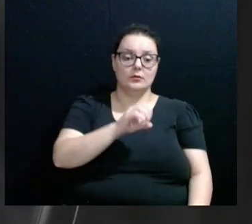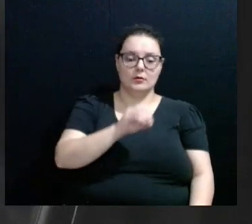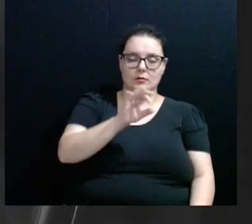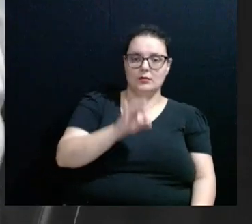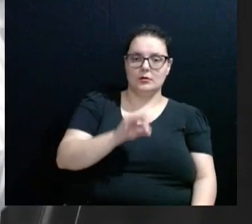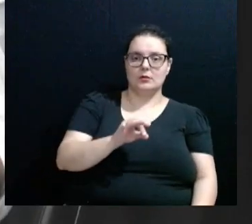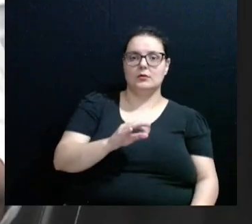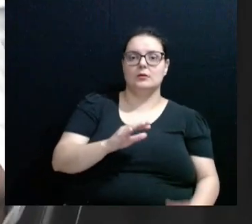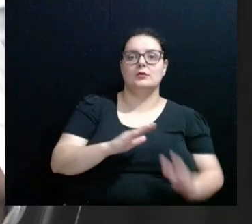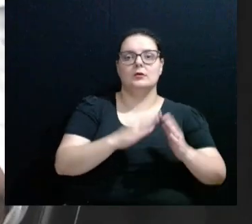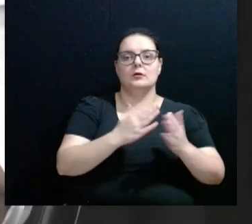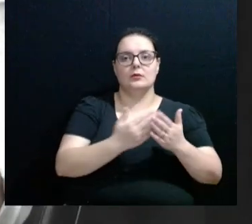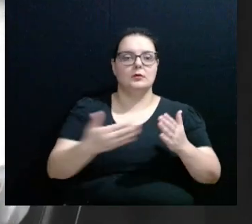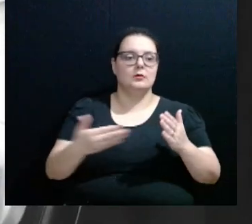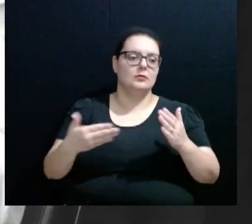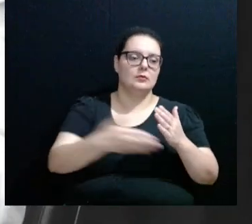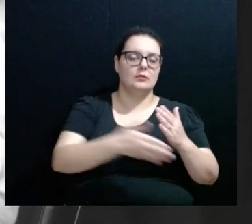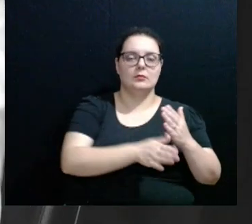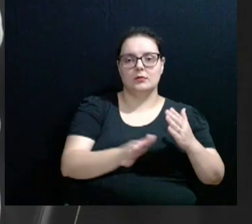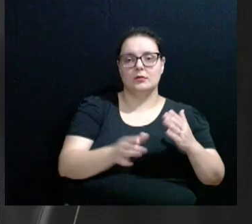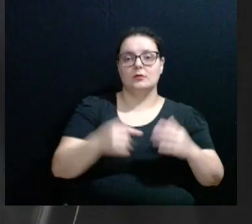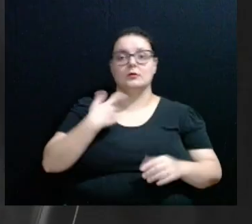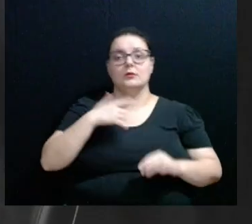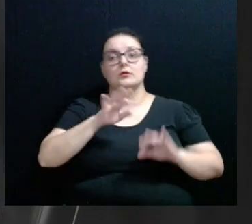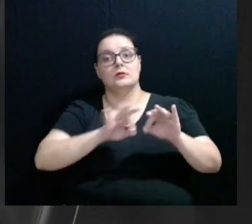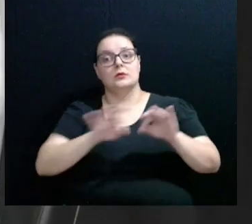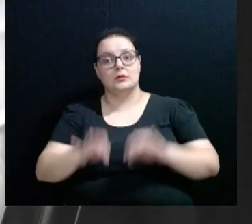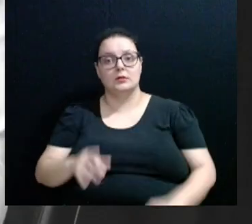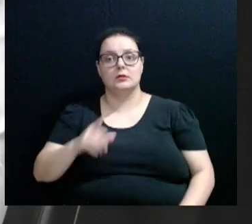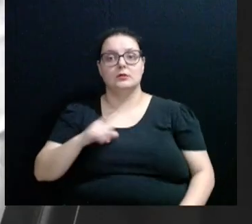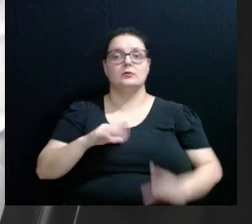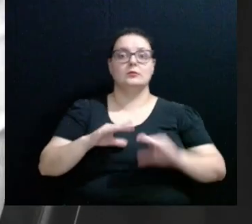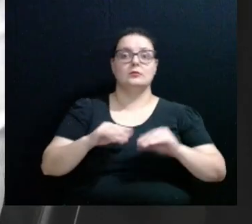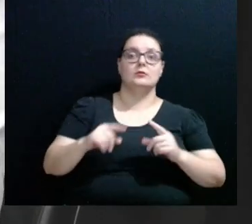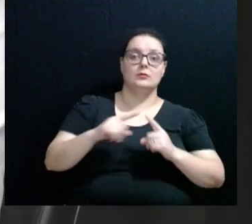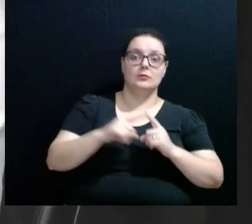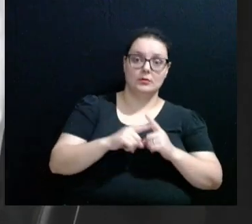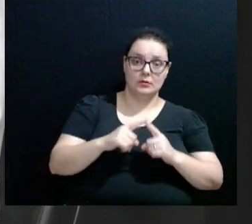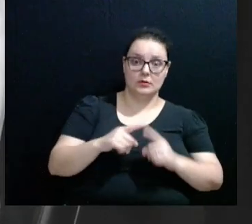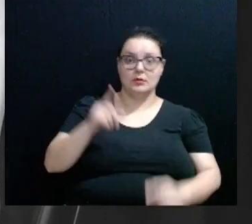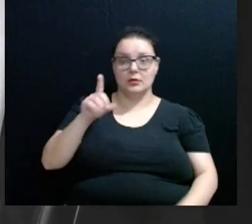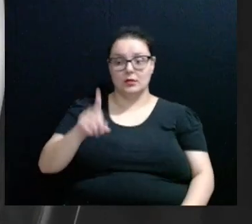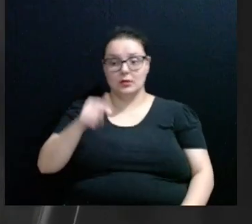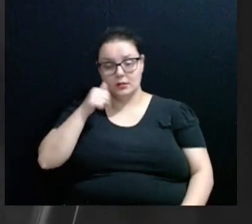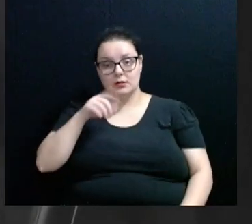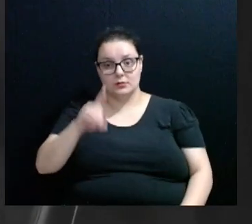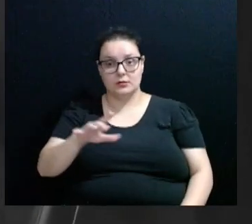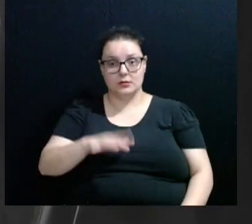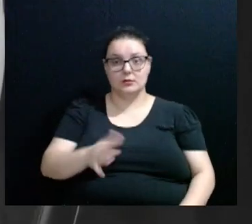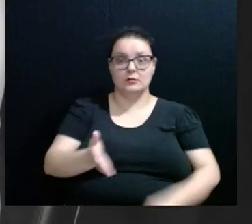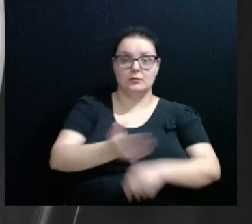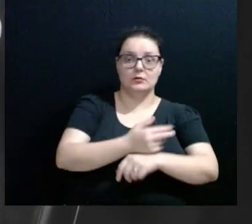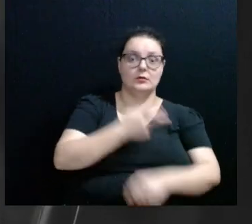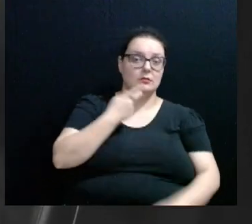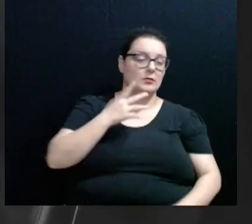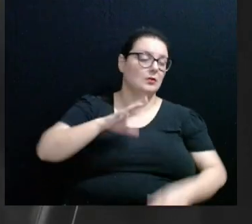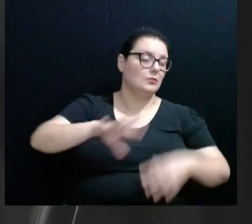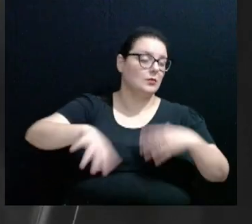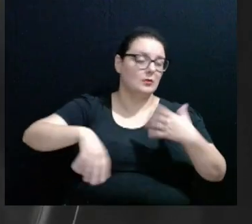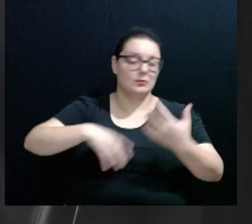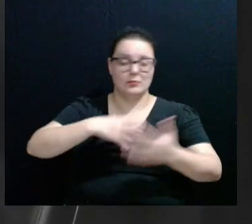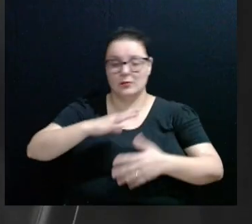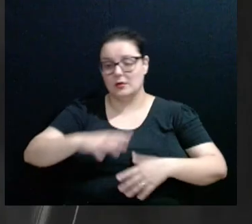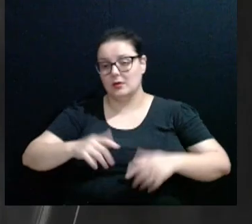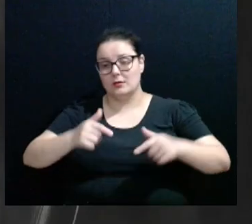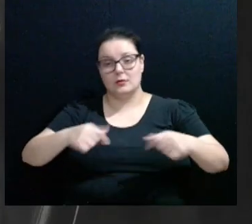escola, porque a gente ordenou aquilo lá. Então a gente teve conforto térmico. A diretora falou que antes era um caos, era um espaço de